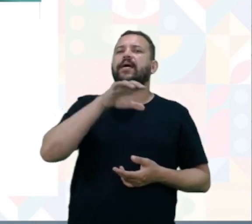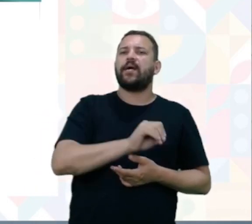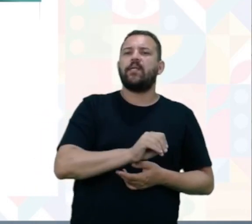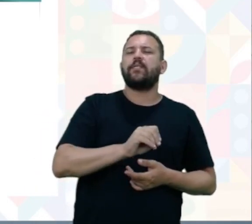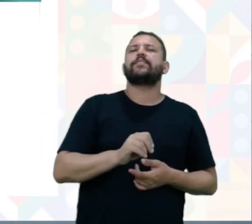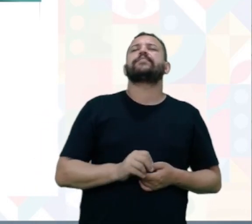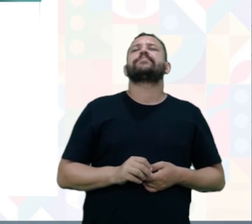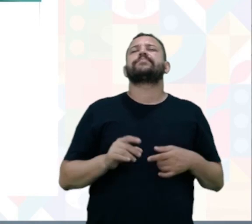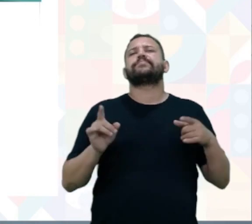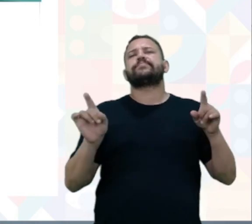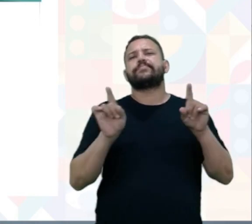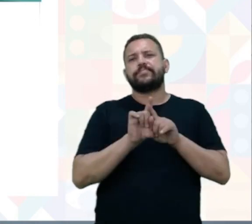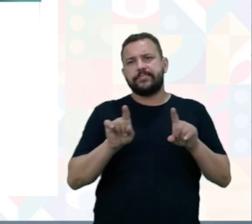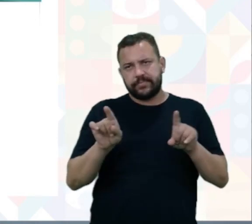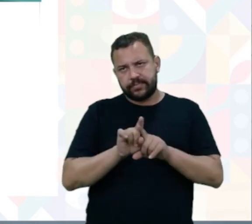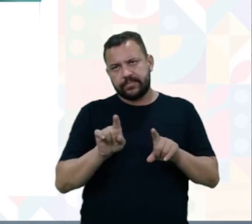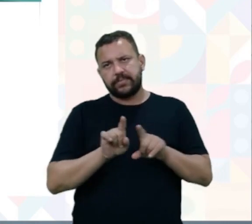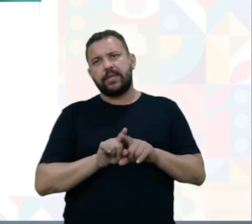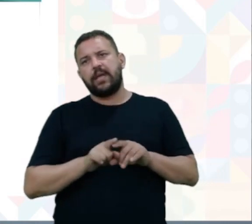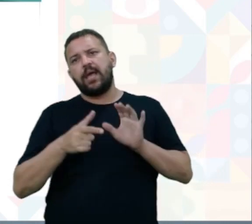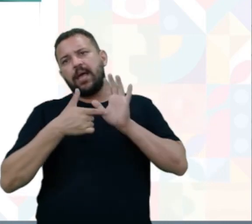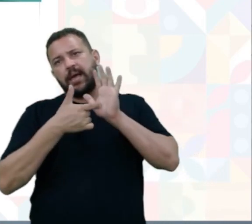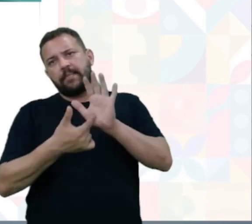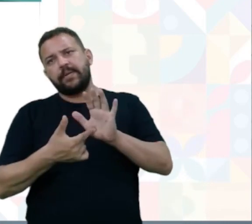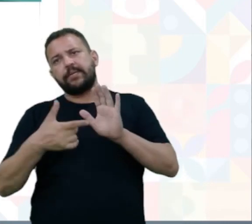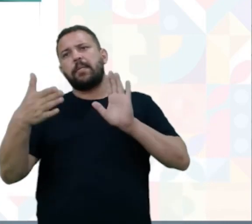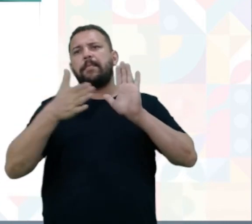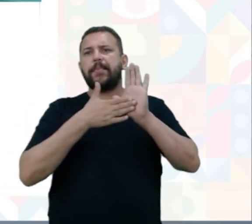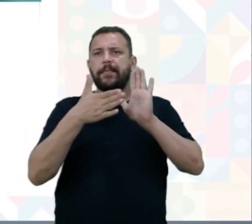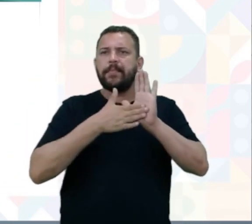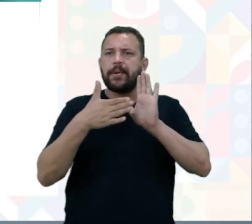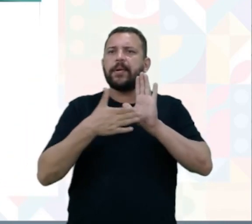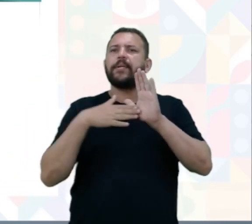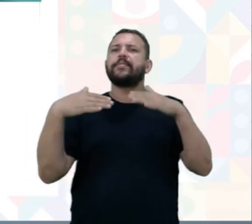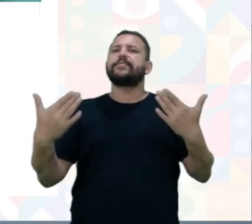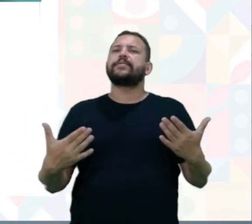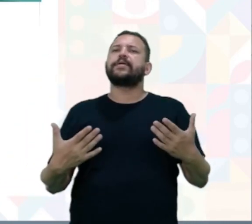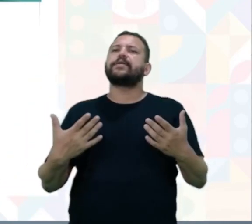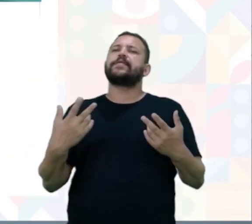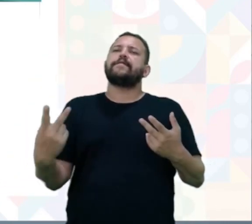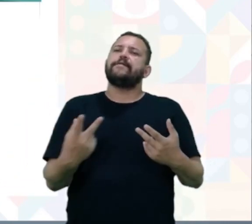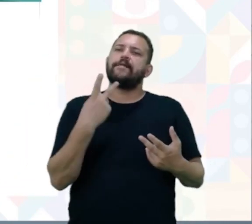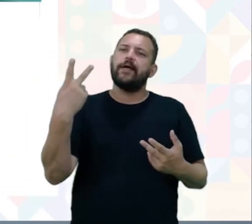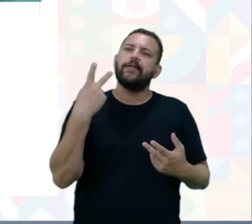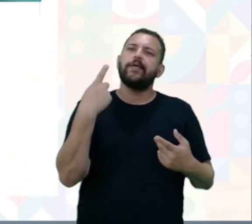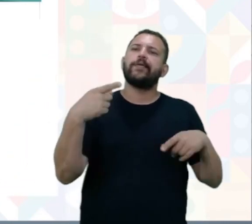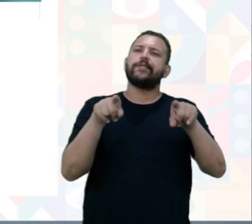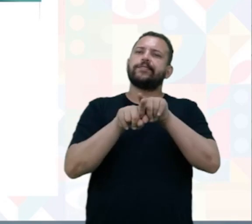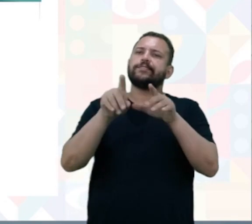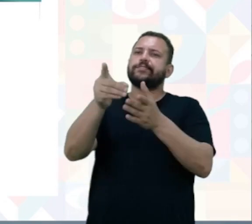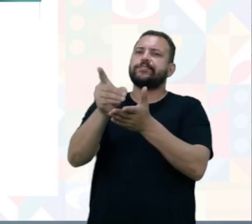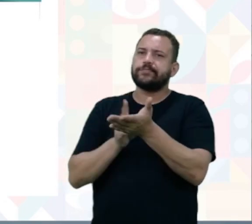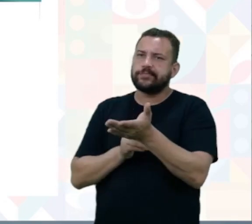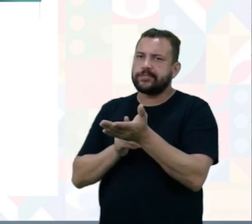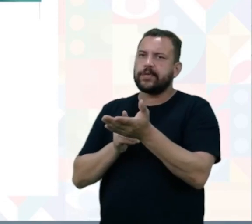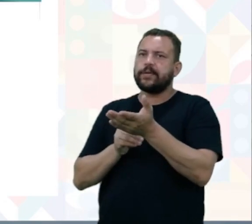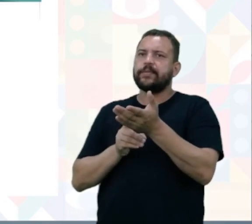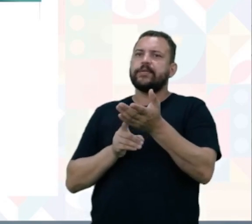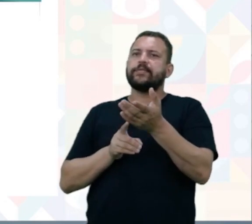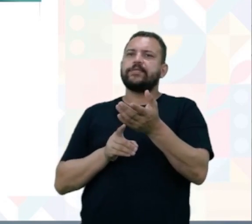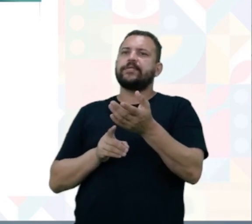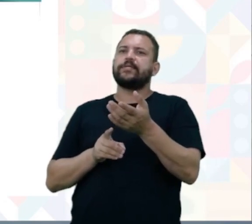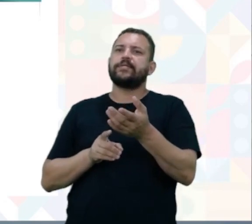requisitos de apresentação de uma proposta de preços e dos documentos de habilitação,